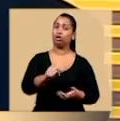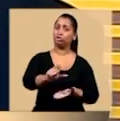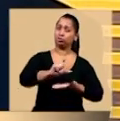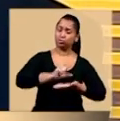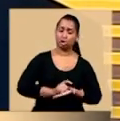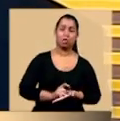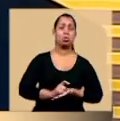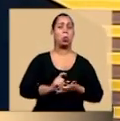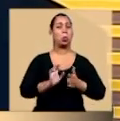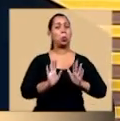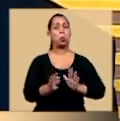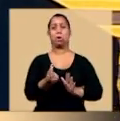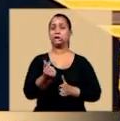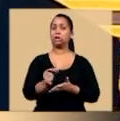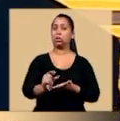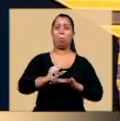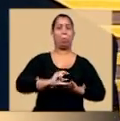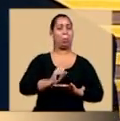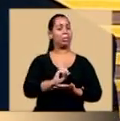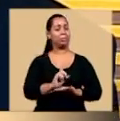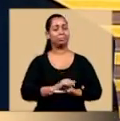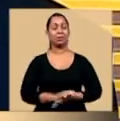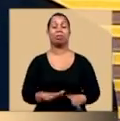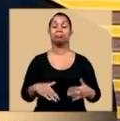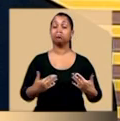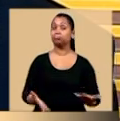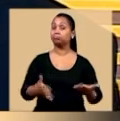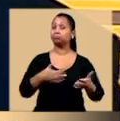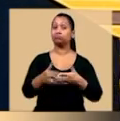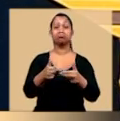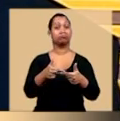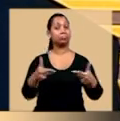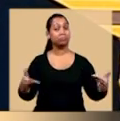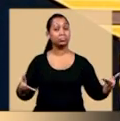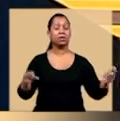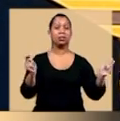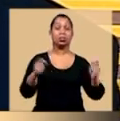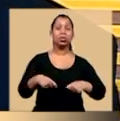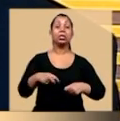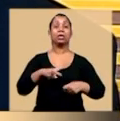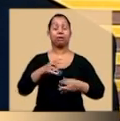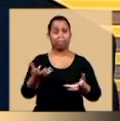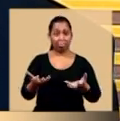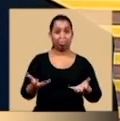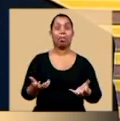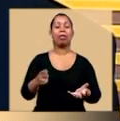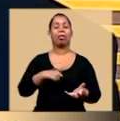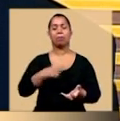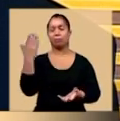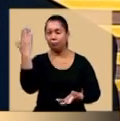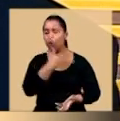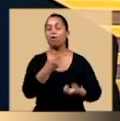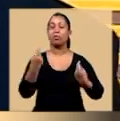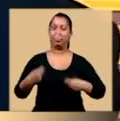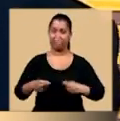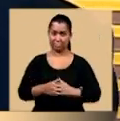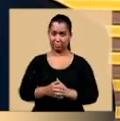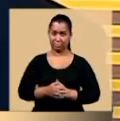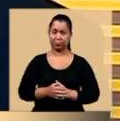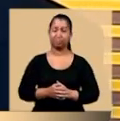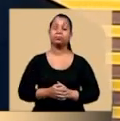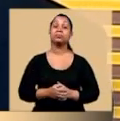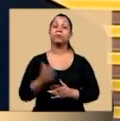pode ensejar uma reparação, não pode ensejar uma reparação. De qualquer maneira, se a opção dele é levar isso adiante, ele tem